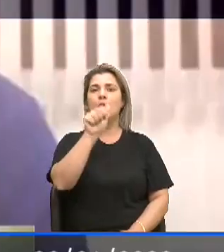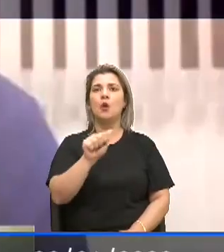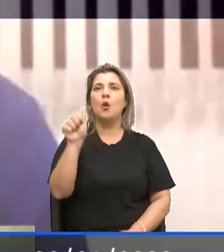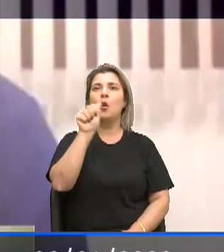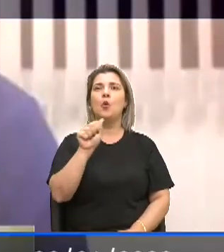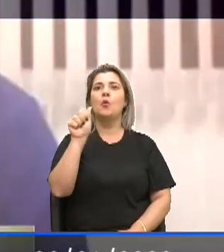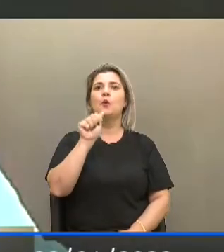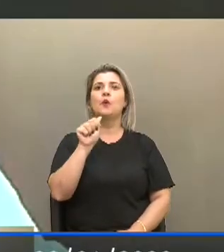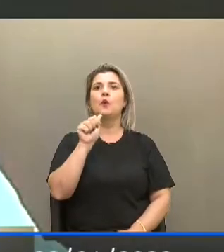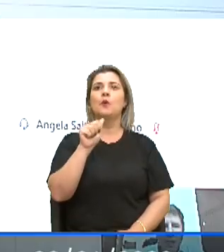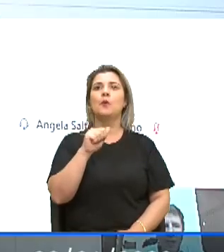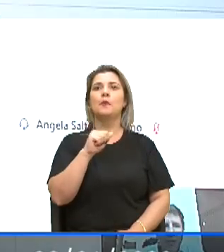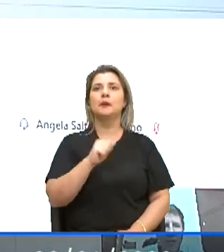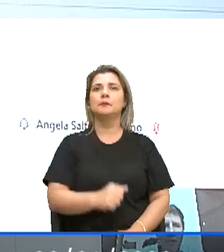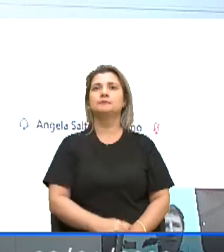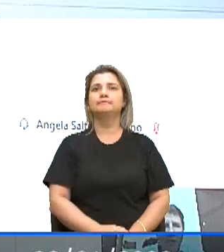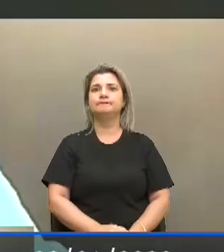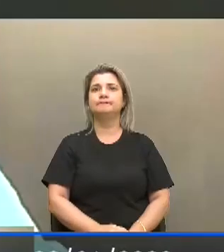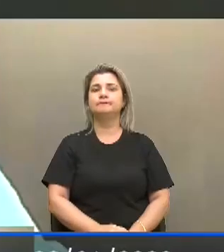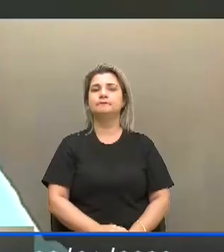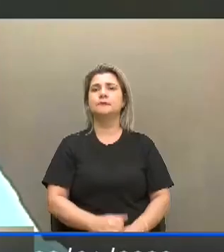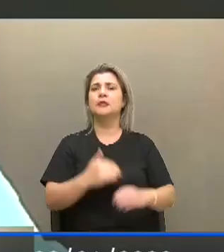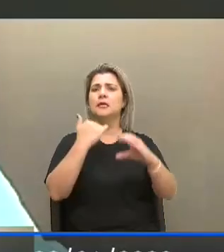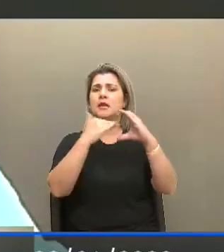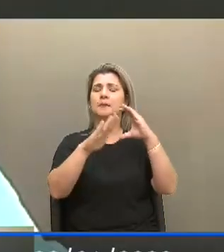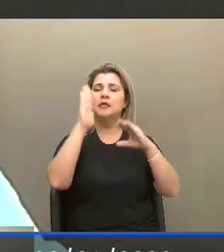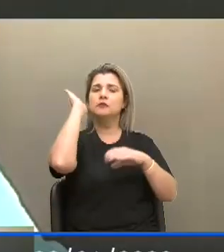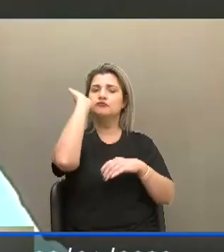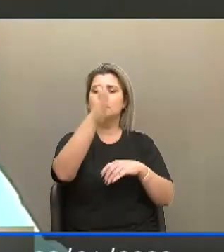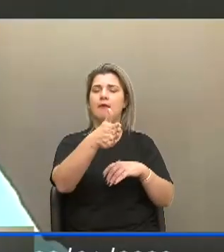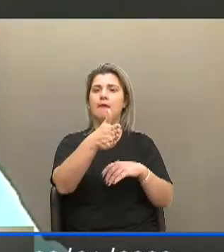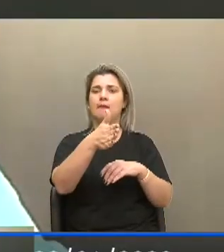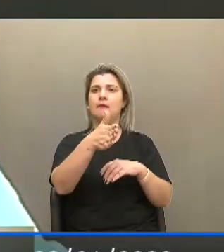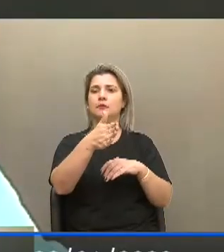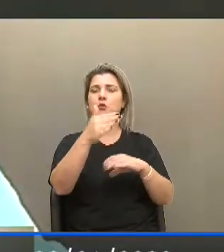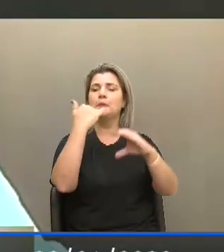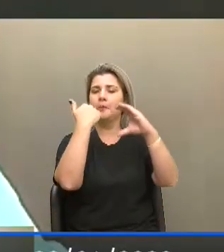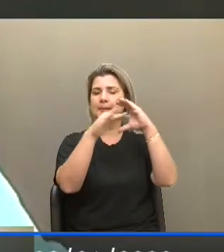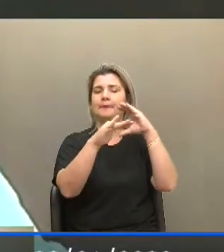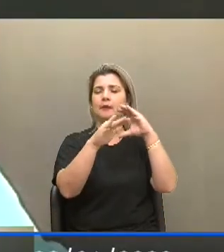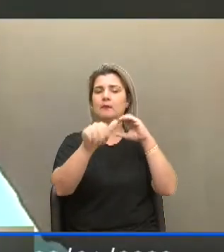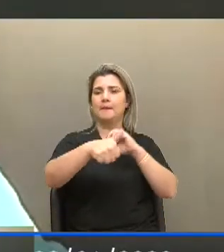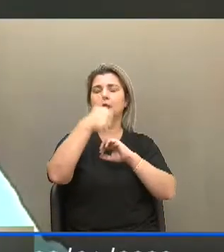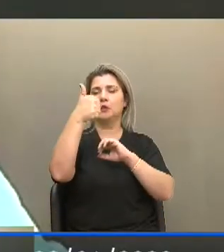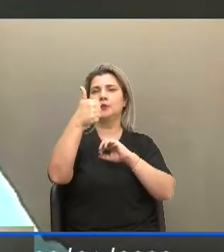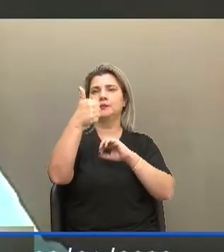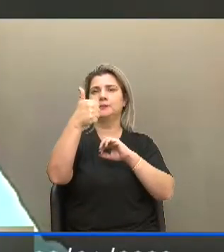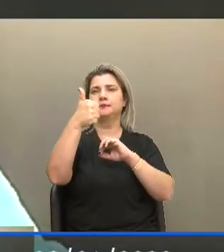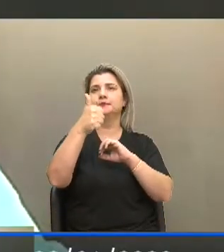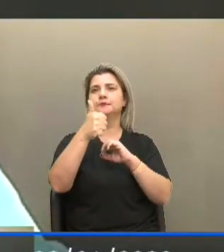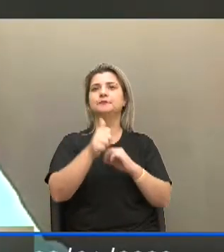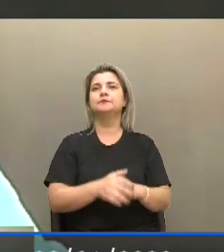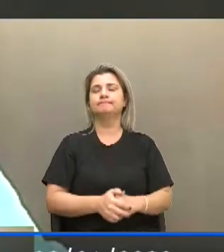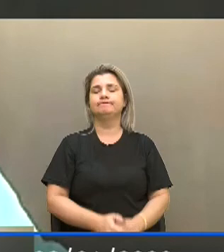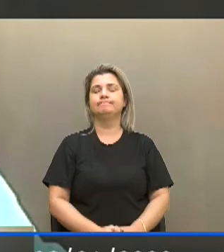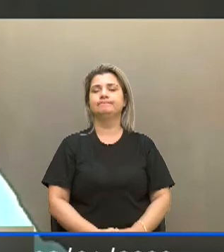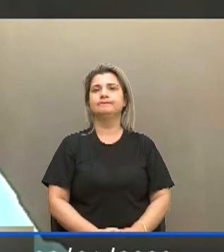Eu acho que encaminha direto, é melhor, encaminha direto para o e-mail, que fica melhor daí. Aí fica melhor.